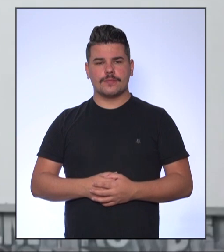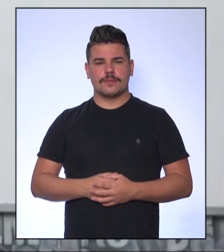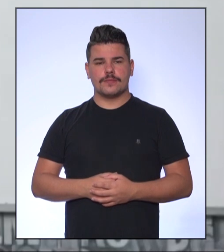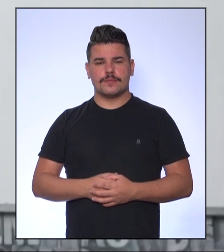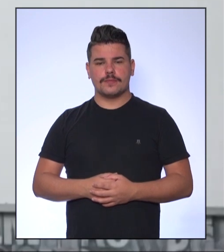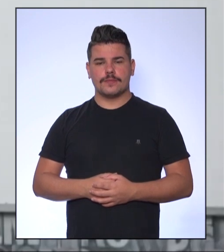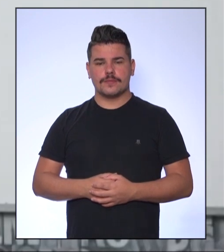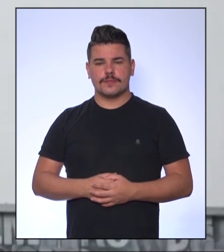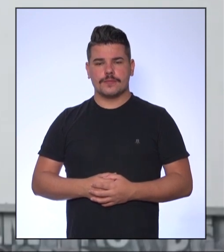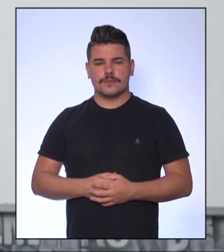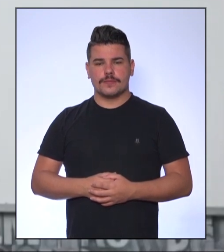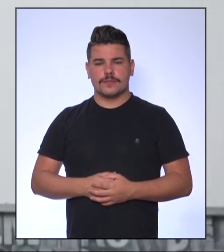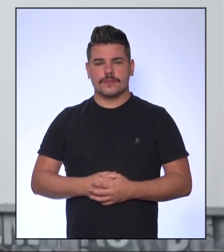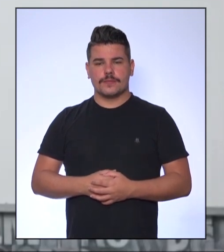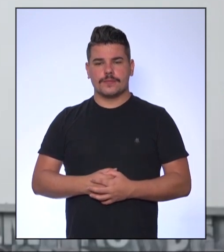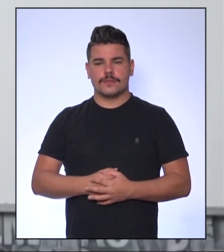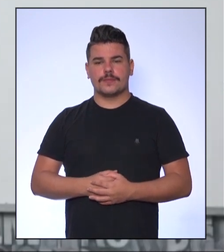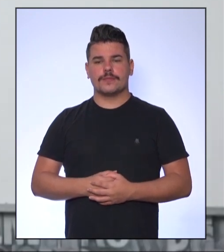existe